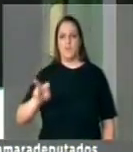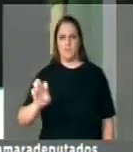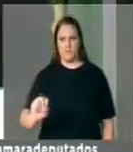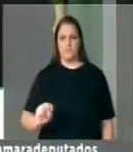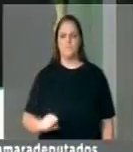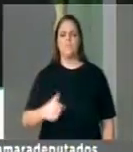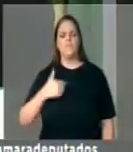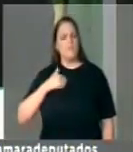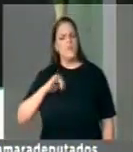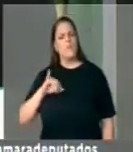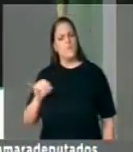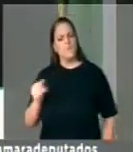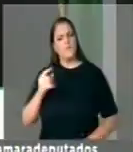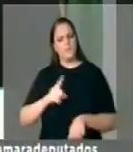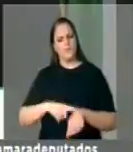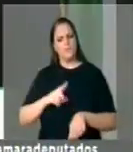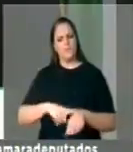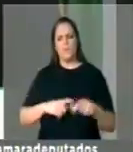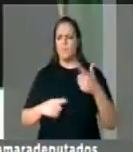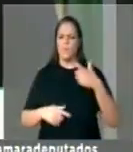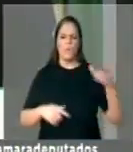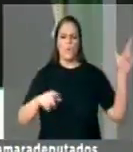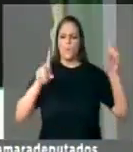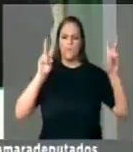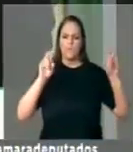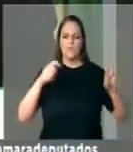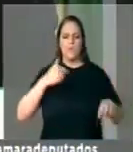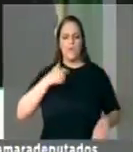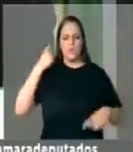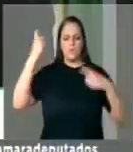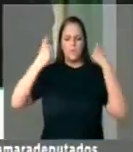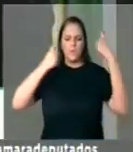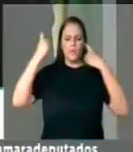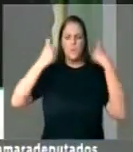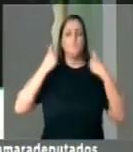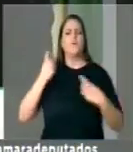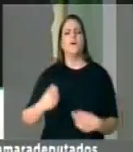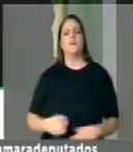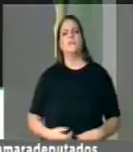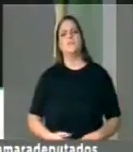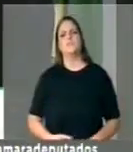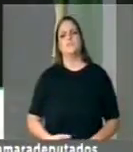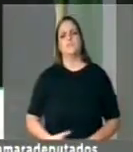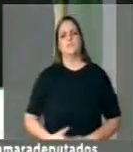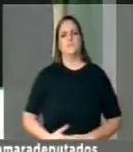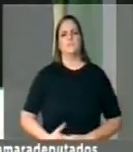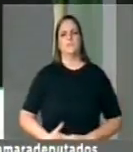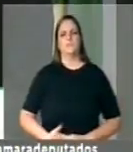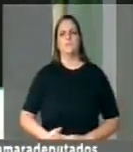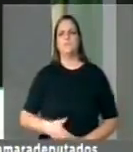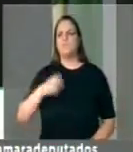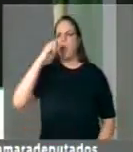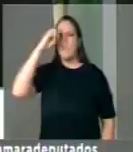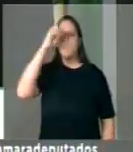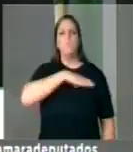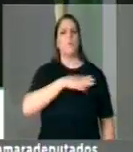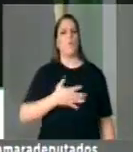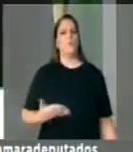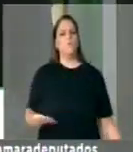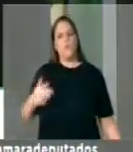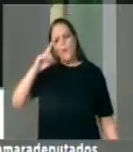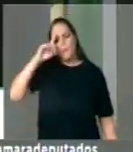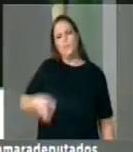tribuna, para falar sobre outra coisa que me preocupa muito, que é o abuso de